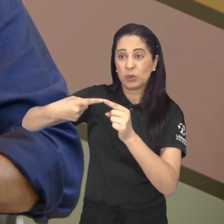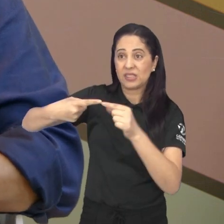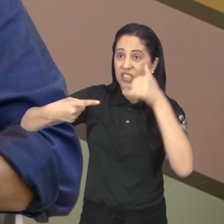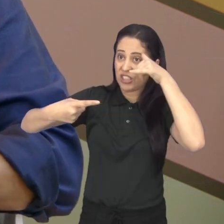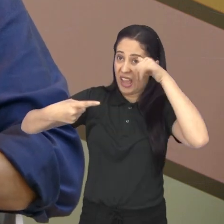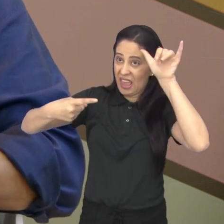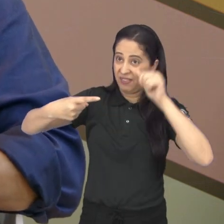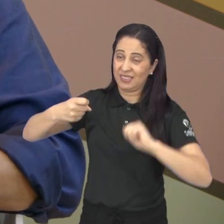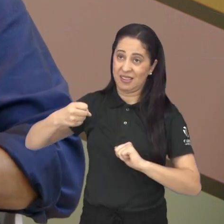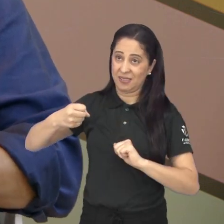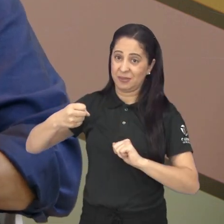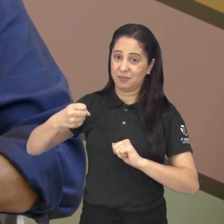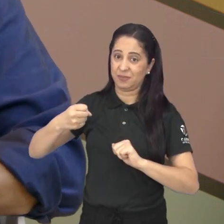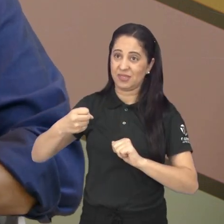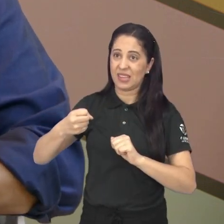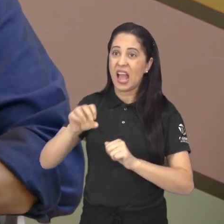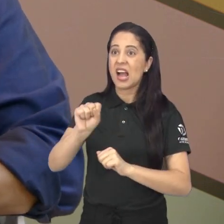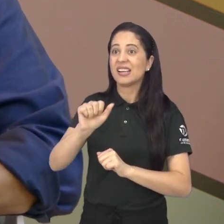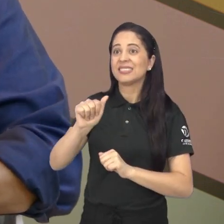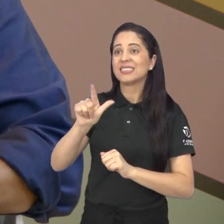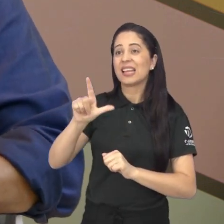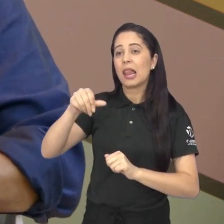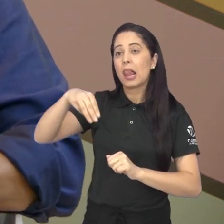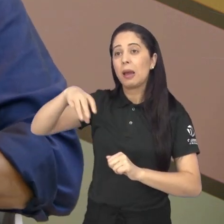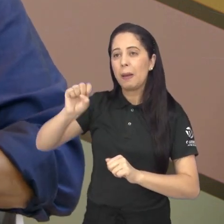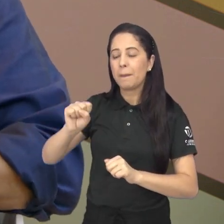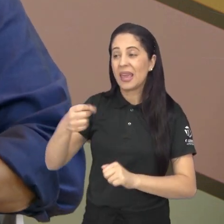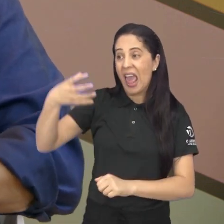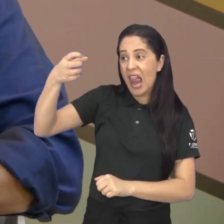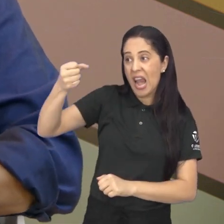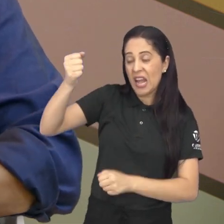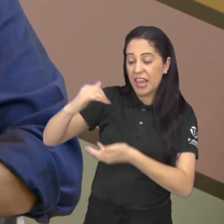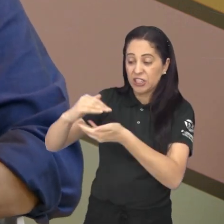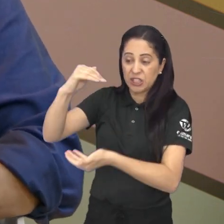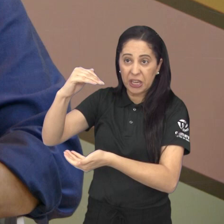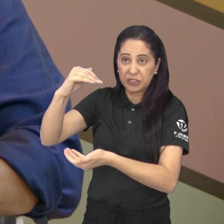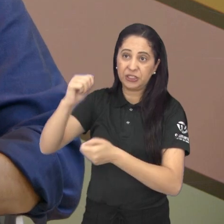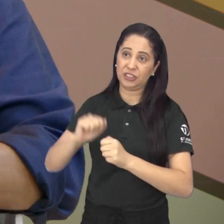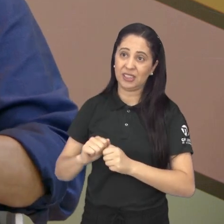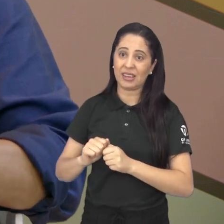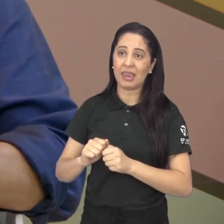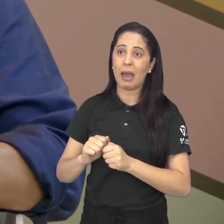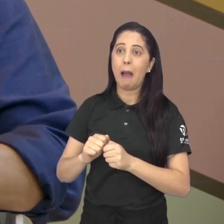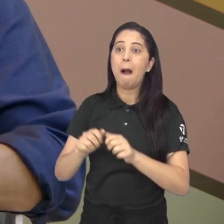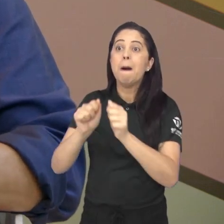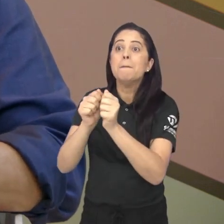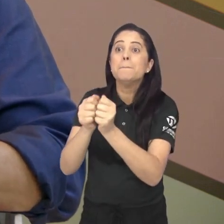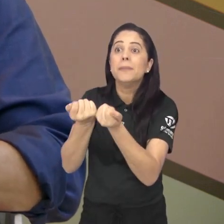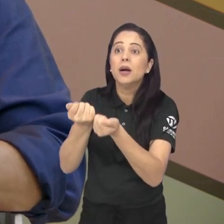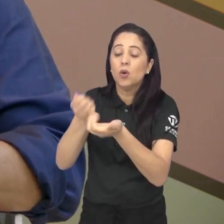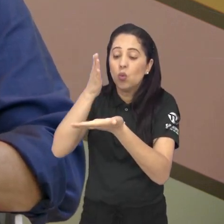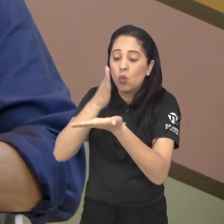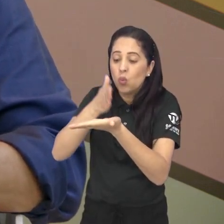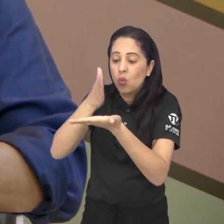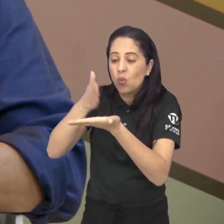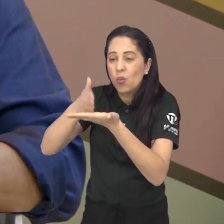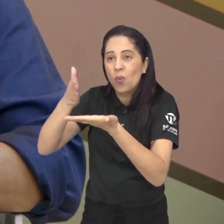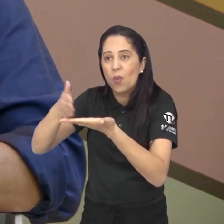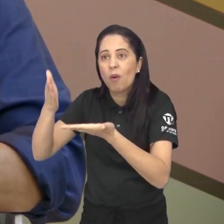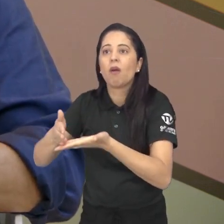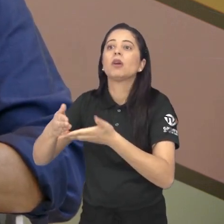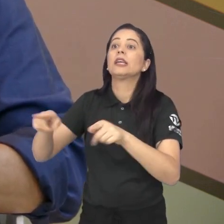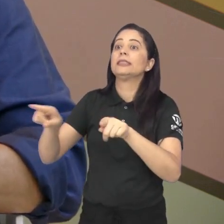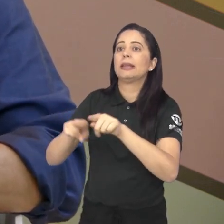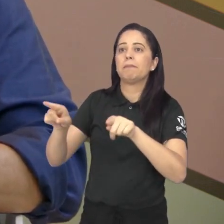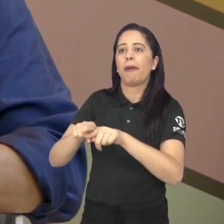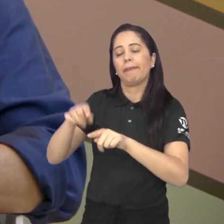salame, leite de caixinha longa-vida, pão de forma, tudo que está numa embalagem que tem prazo de validade para daqui